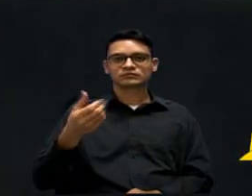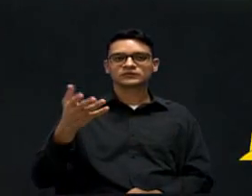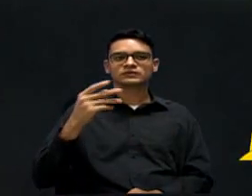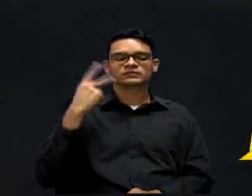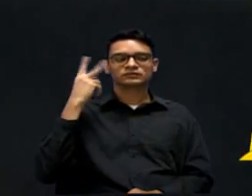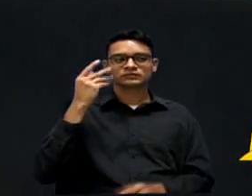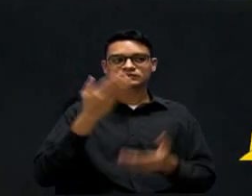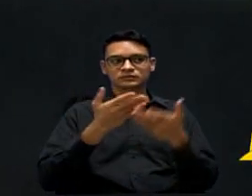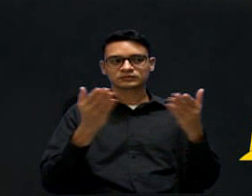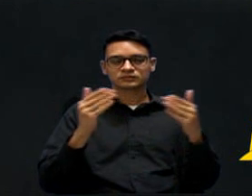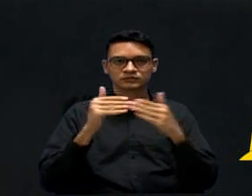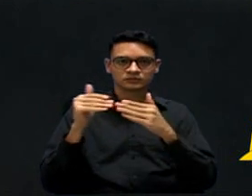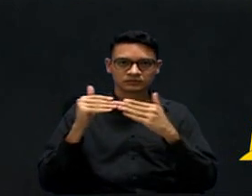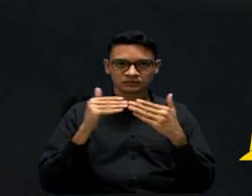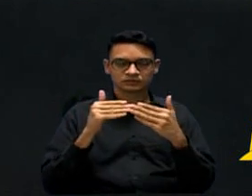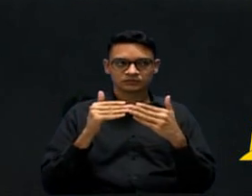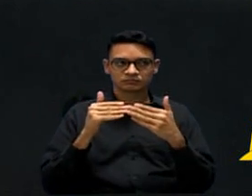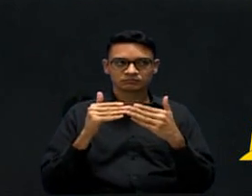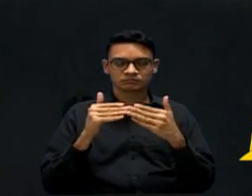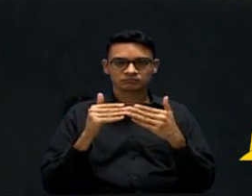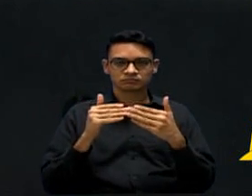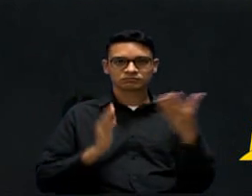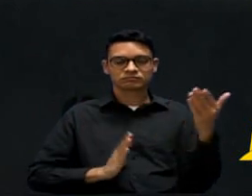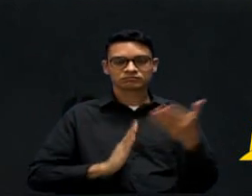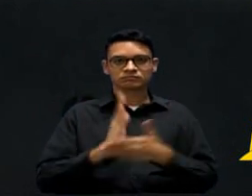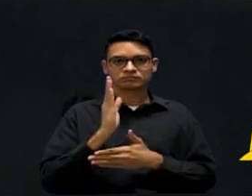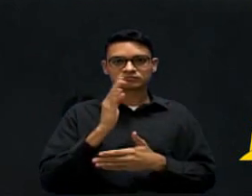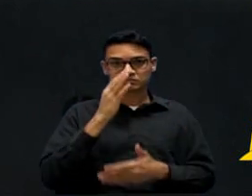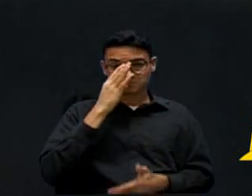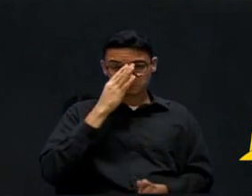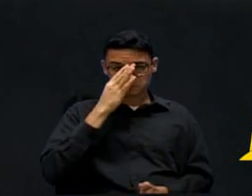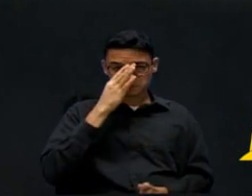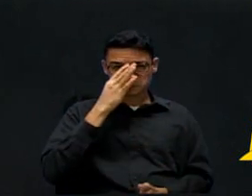concordam, permaneçam como estão, os contrários, acredito manifestar. Aprovado.